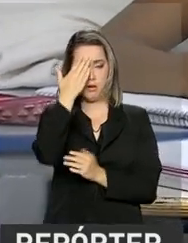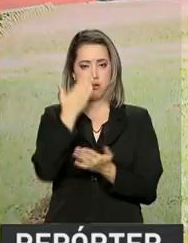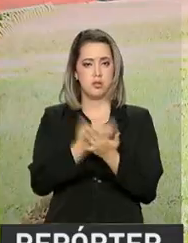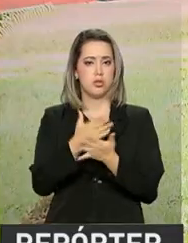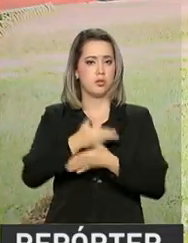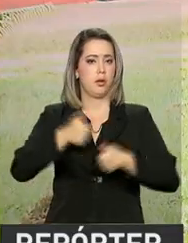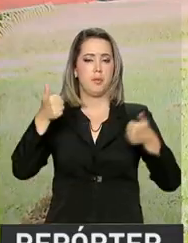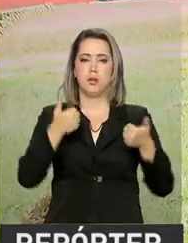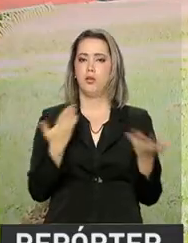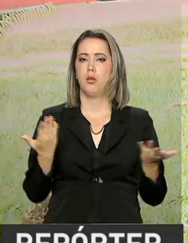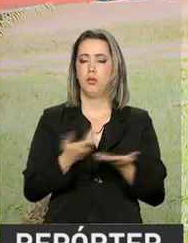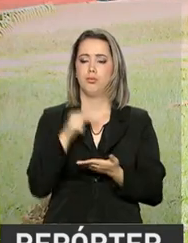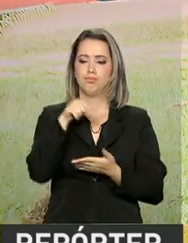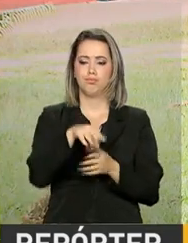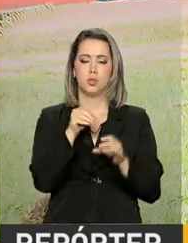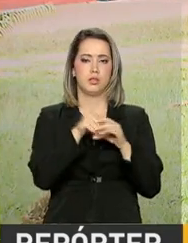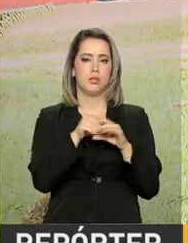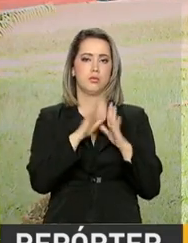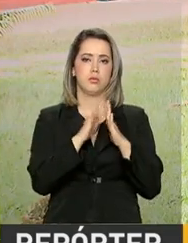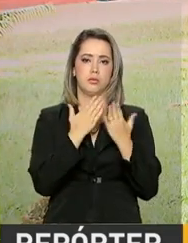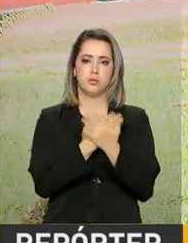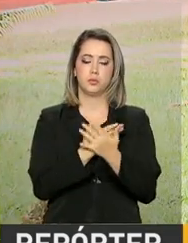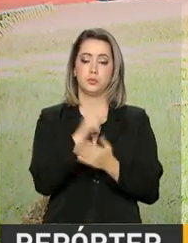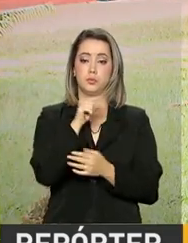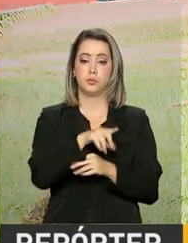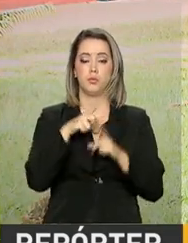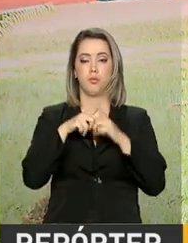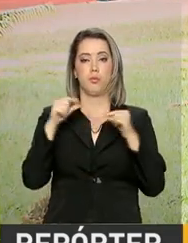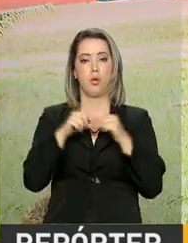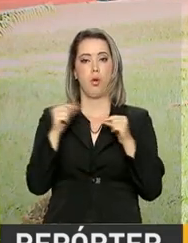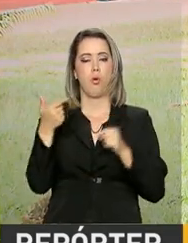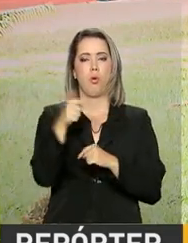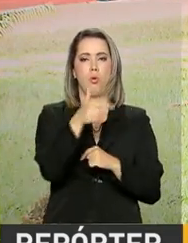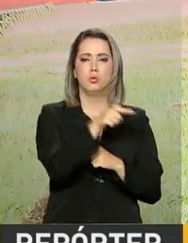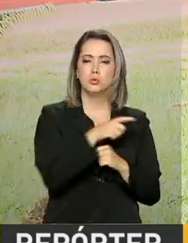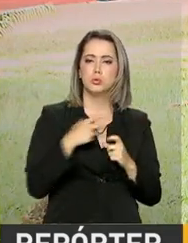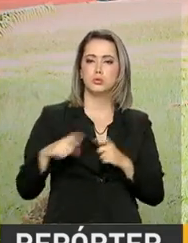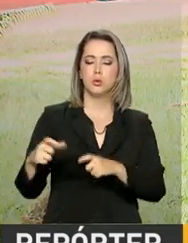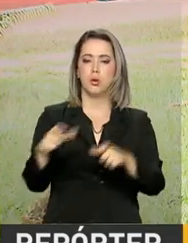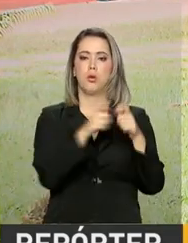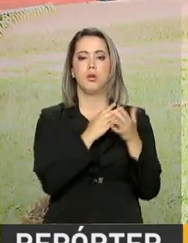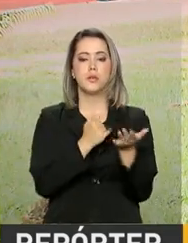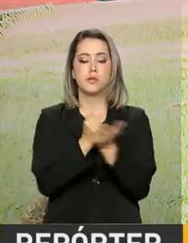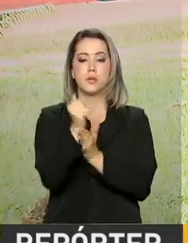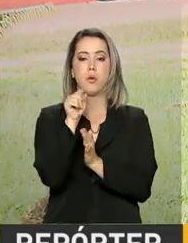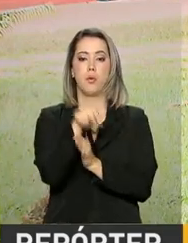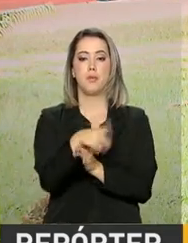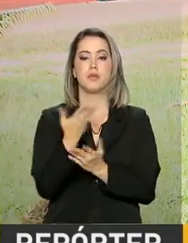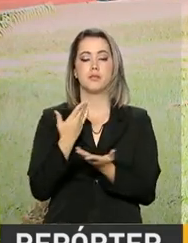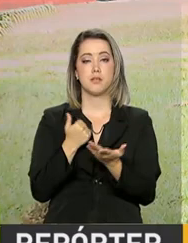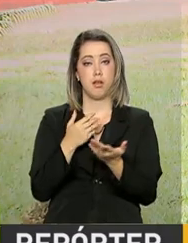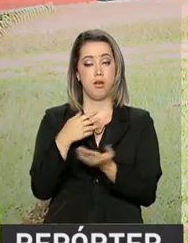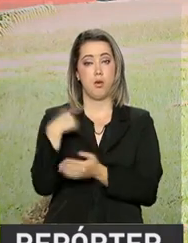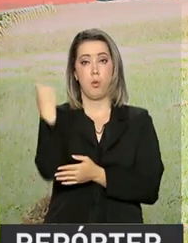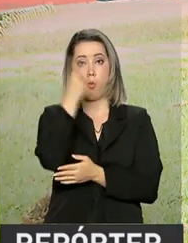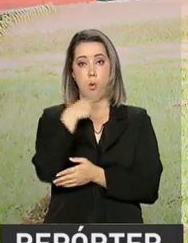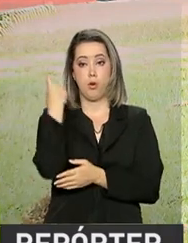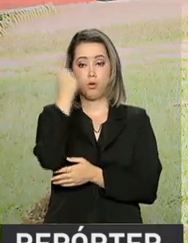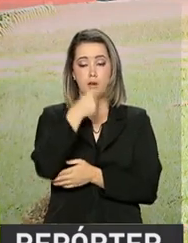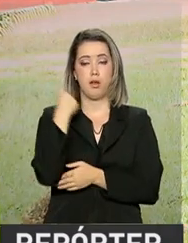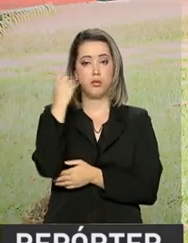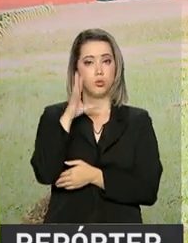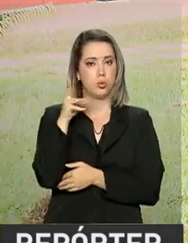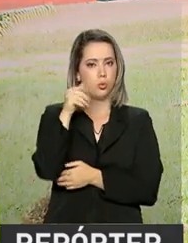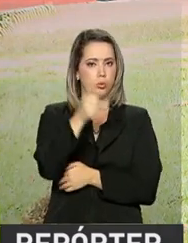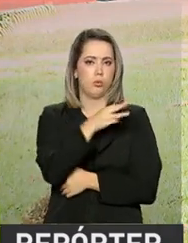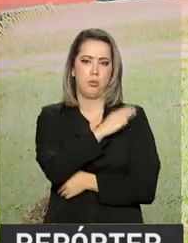escola né além desta escola aqui no distrito federal outras instituições devem começar a implementar o ensino em tempo integral